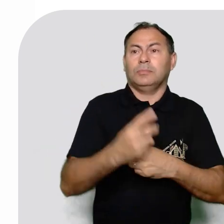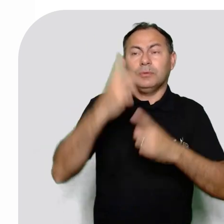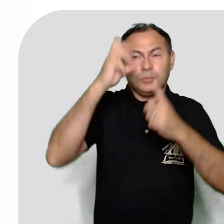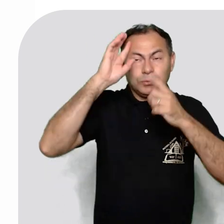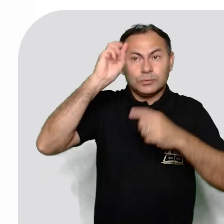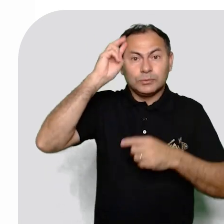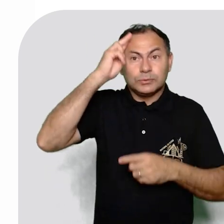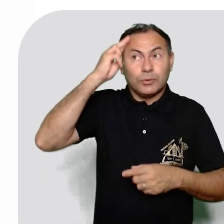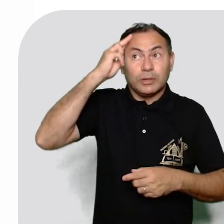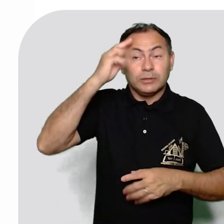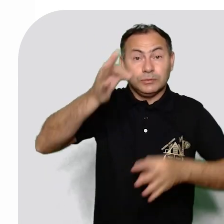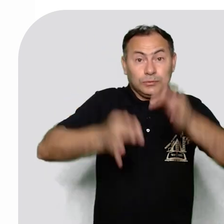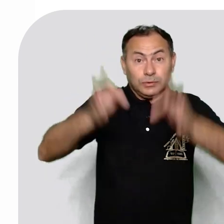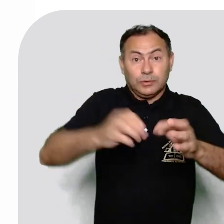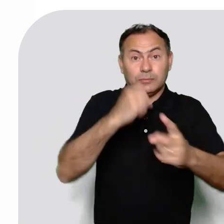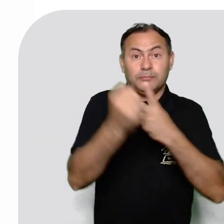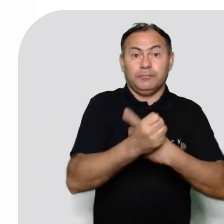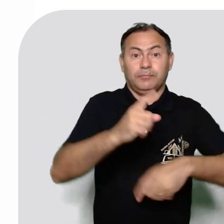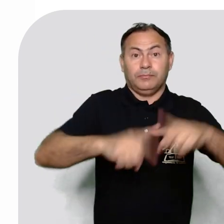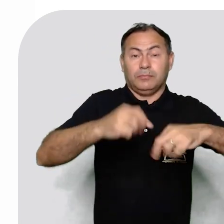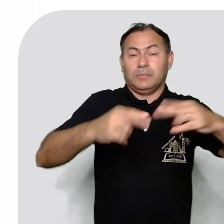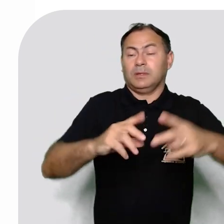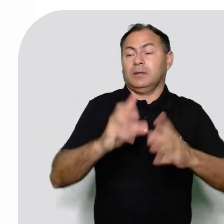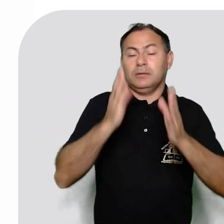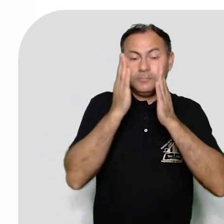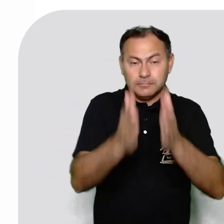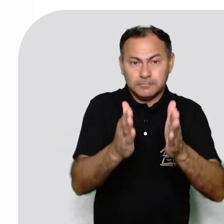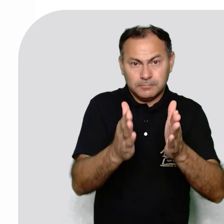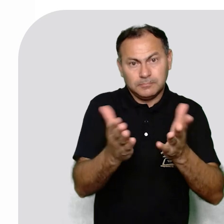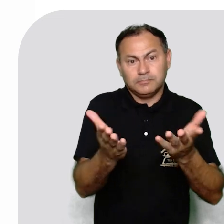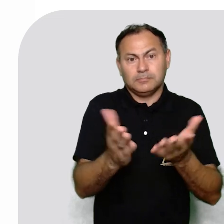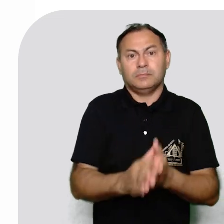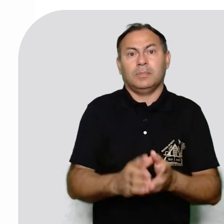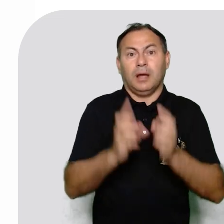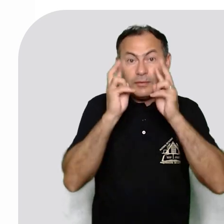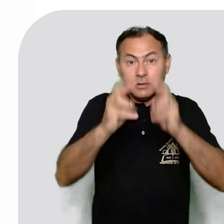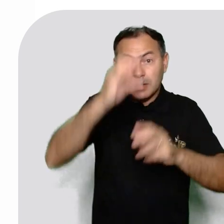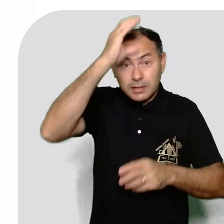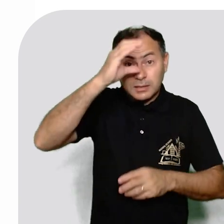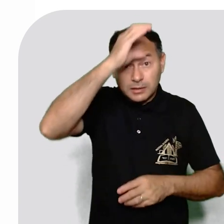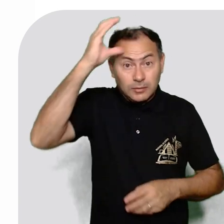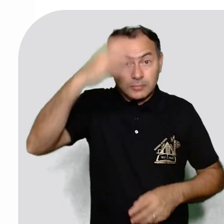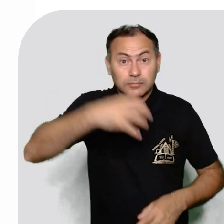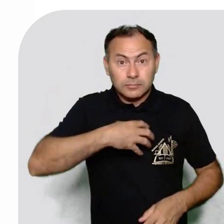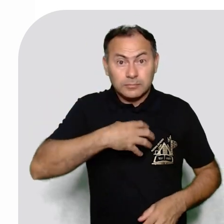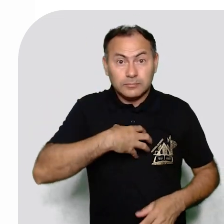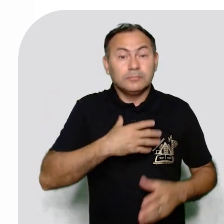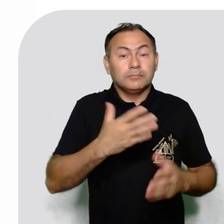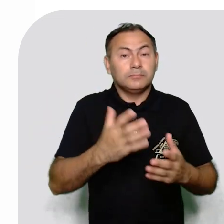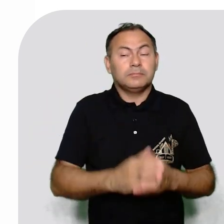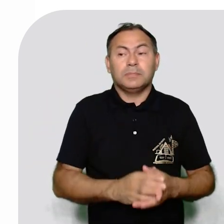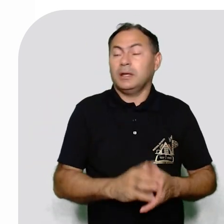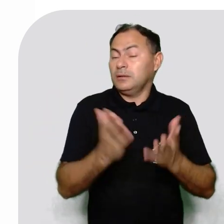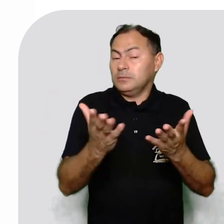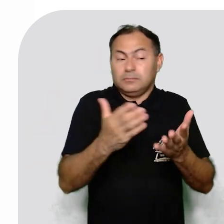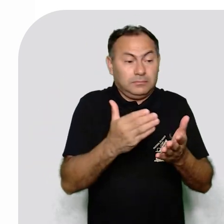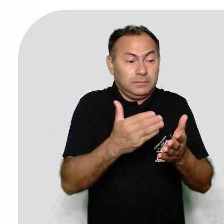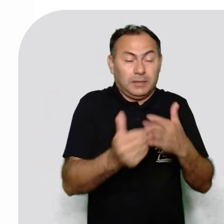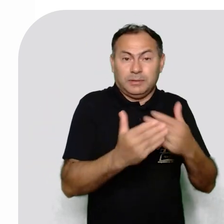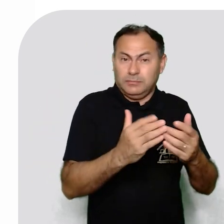sonho de uma justiça social é um elemento inerente à visão cristã de mundo. É inerente a